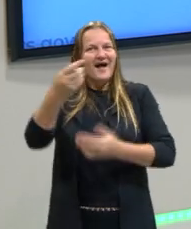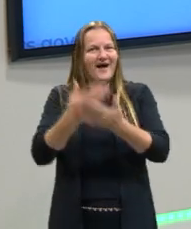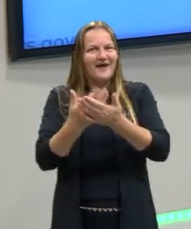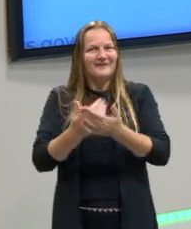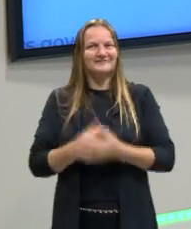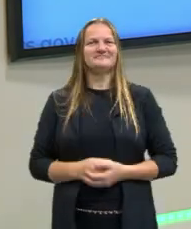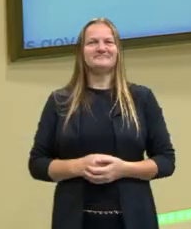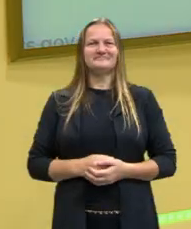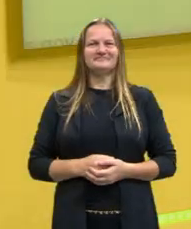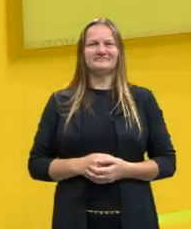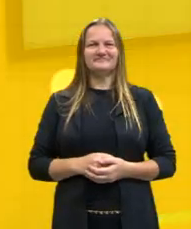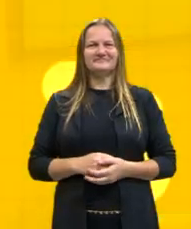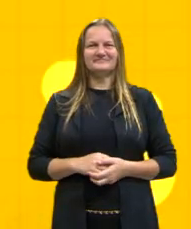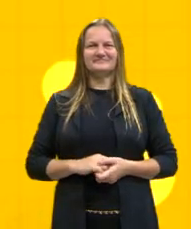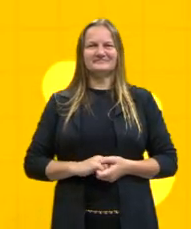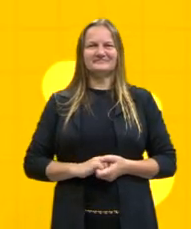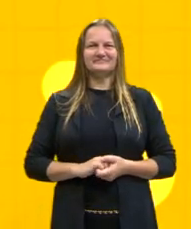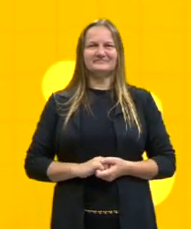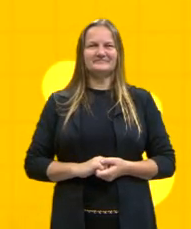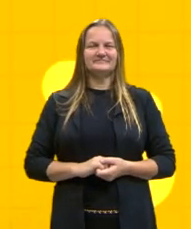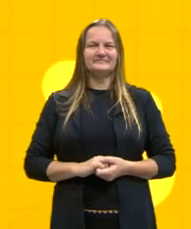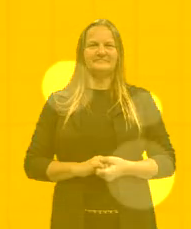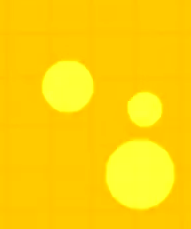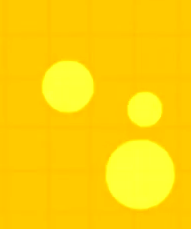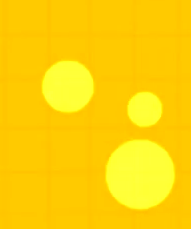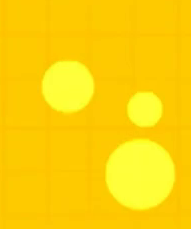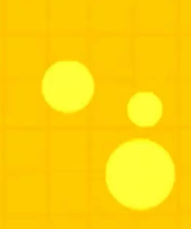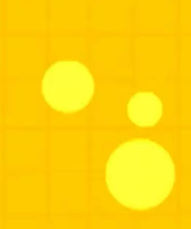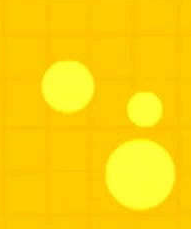aula E aí